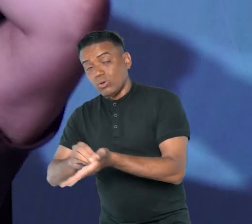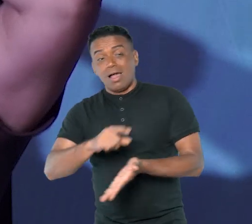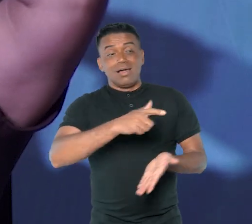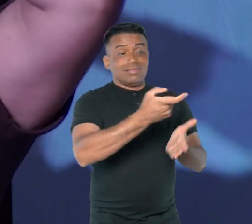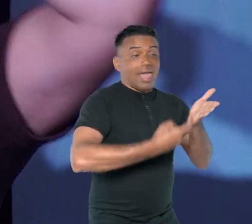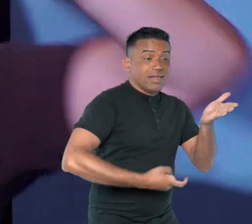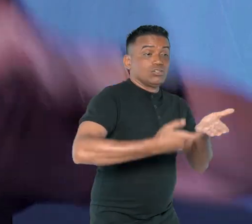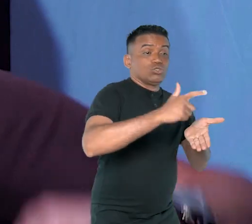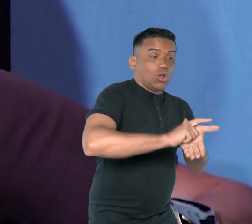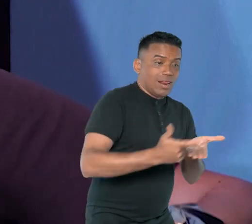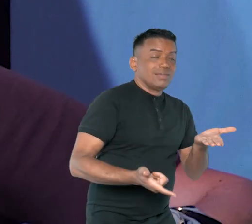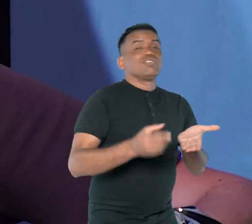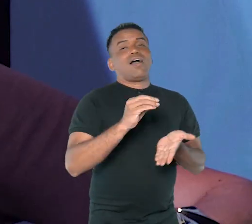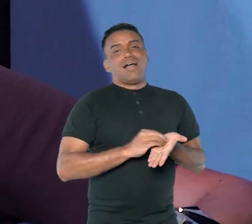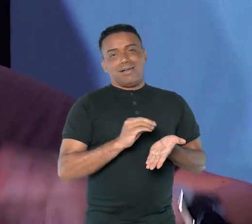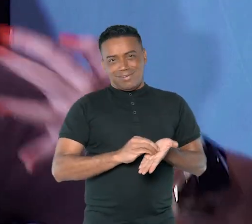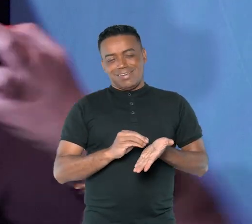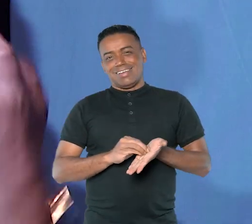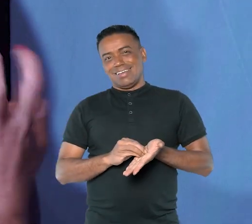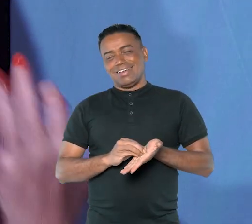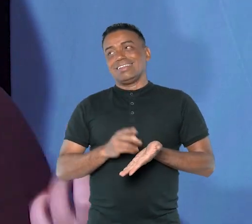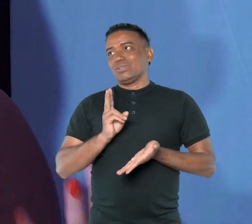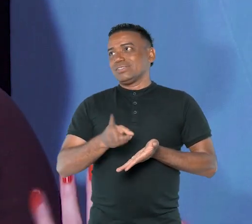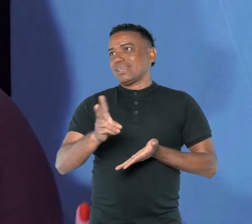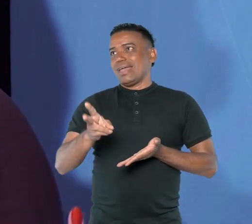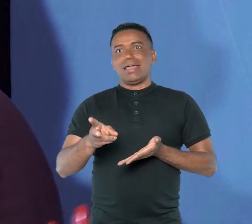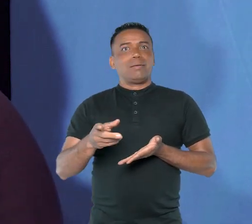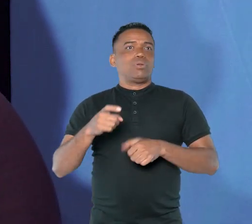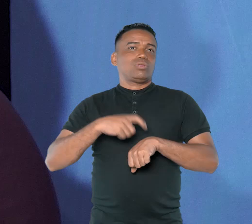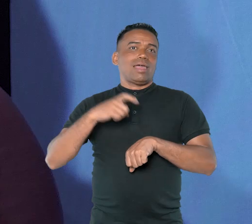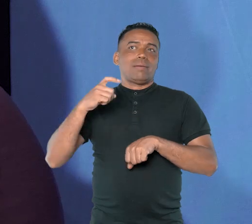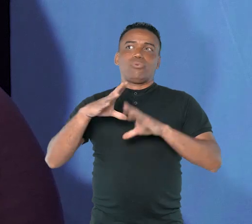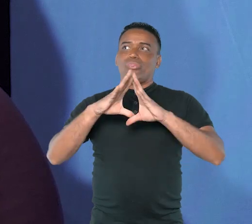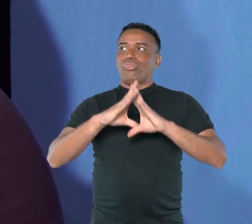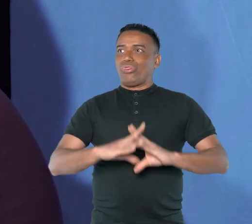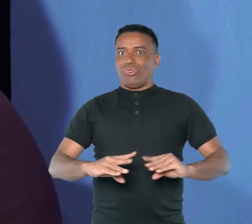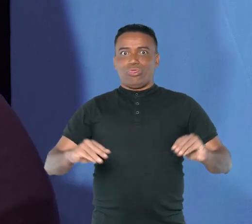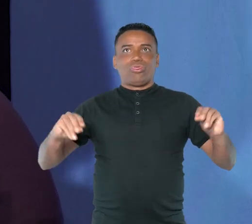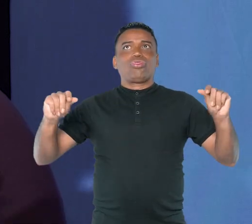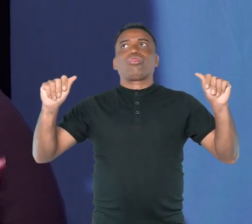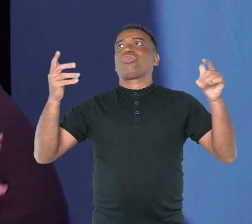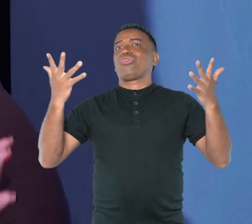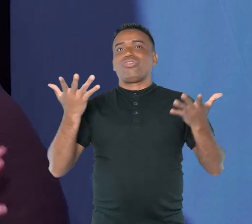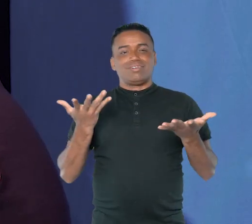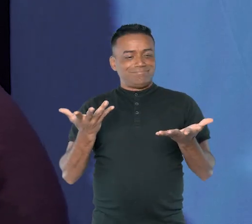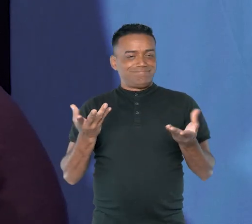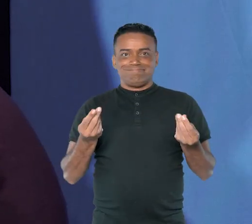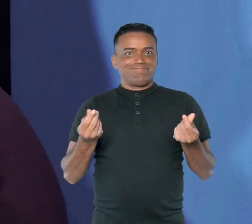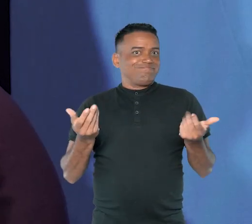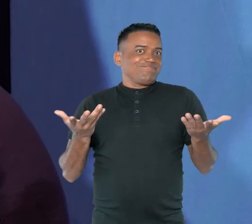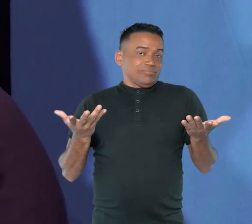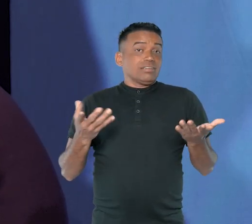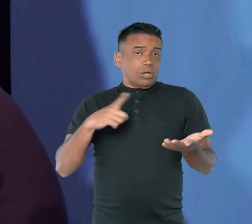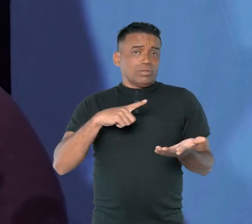A gente sempre está, de alguma forma, com ele escorrendo pelos dedos, né? Eu acho que há uma paz possível